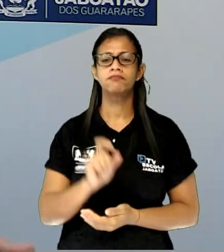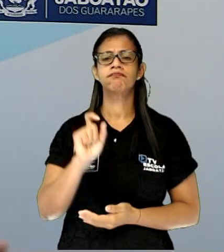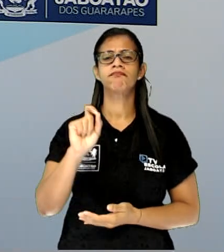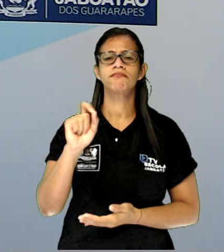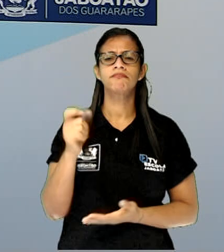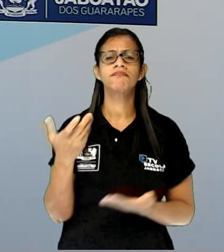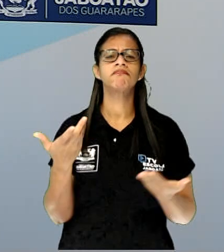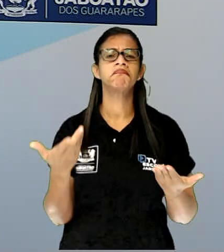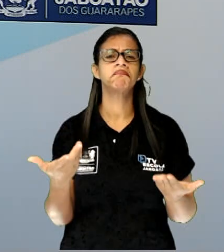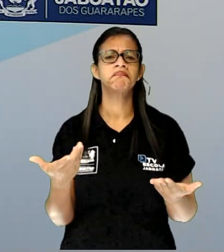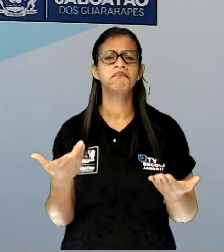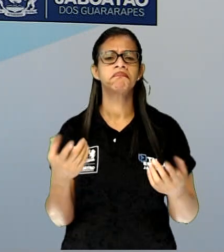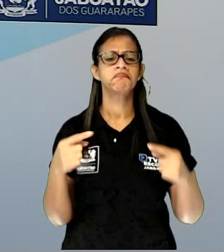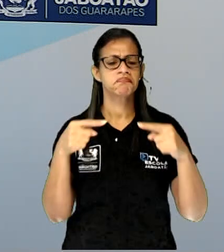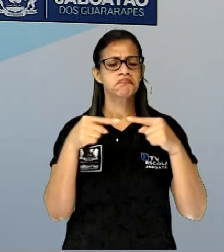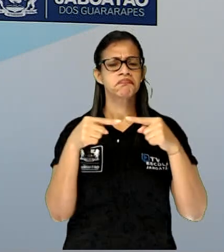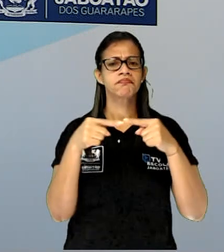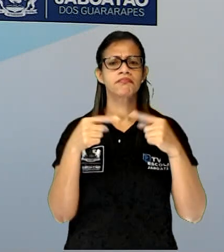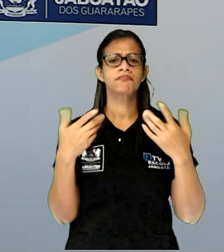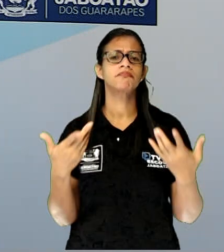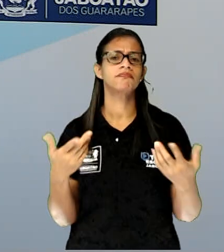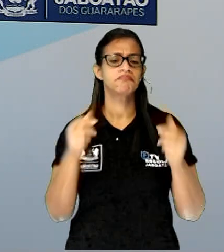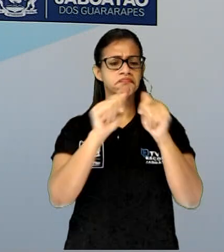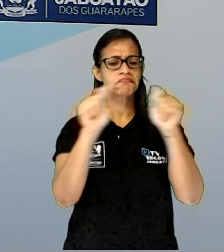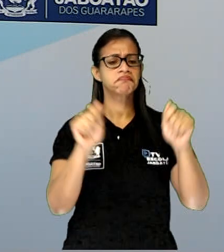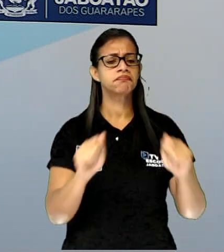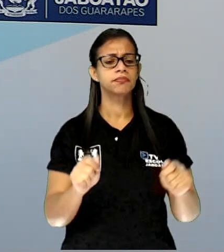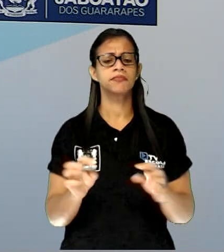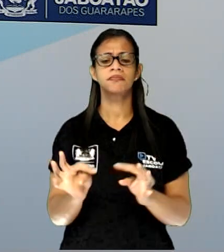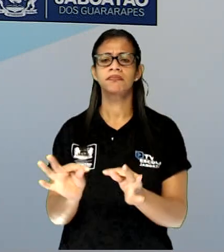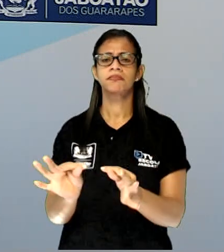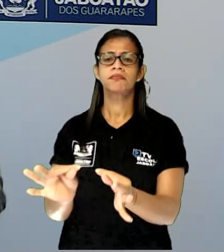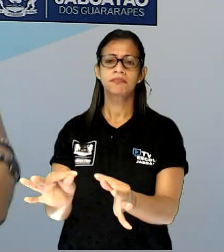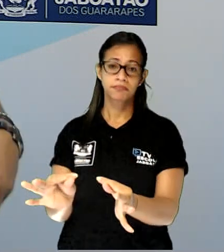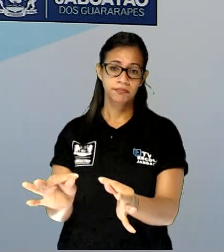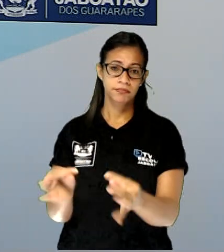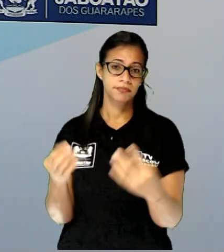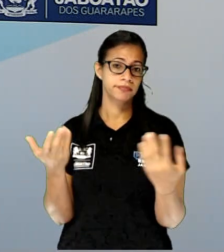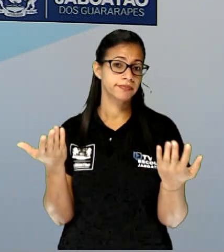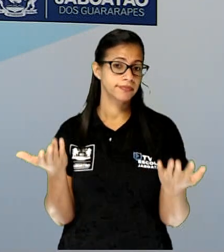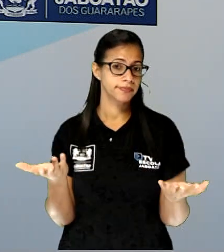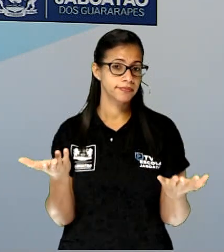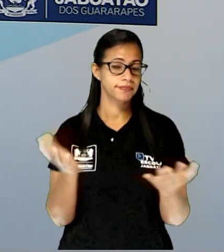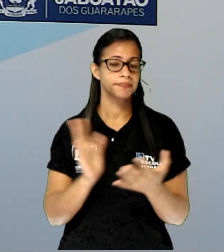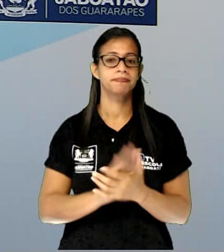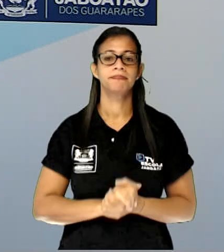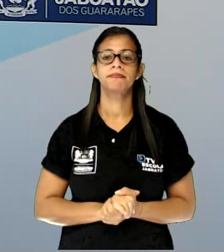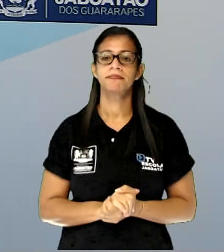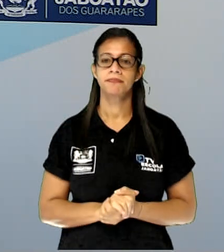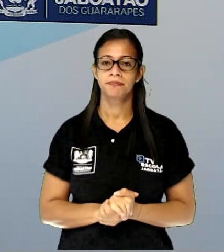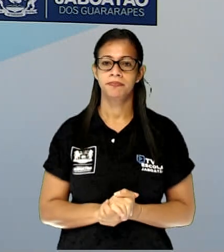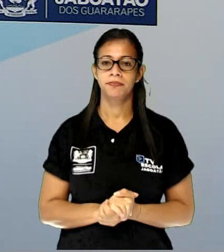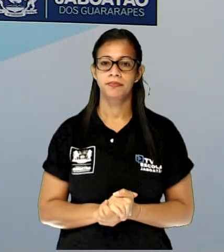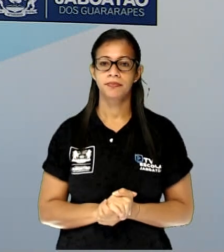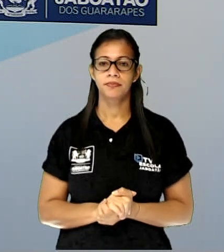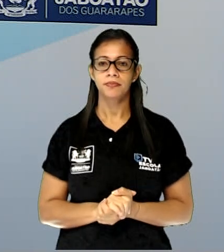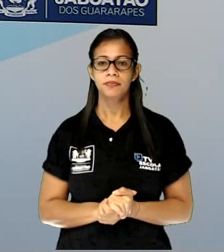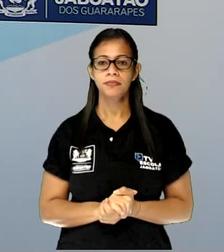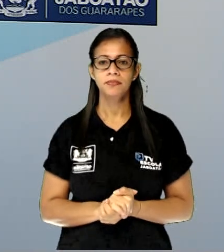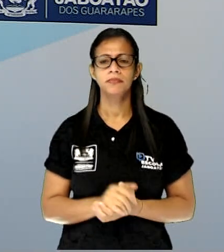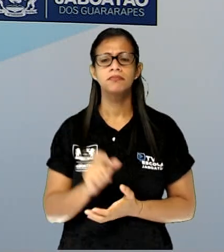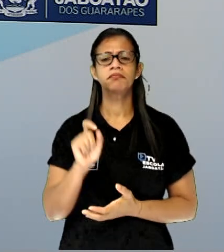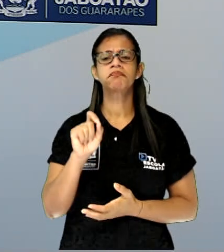ver com tecnologia, né? Então vamos primeiro ver o que